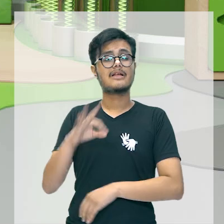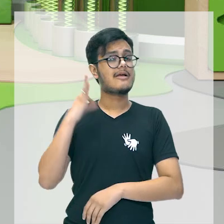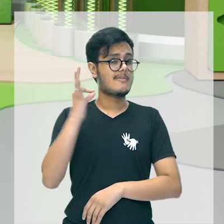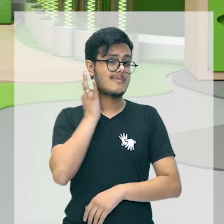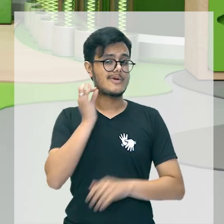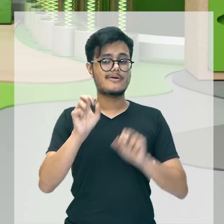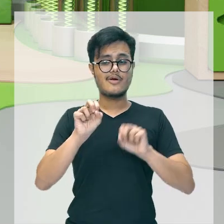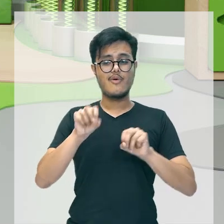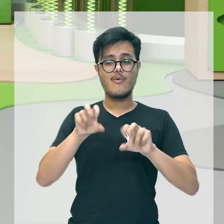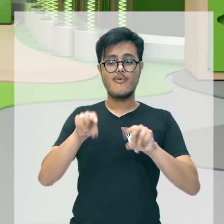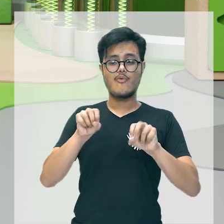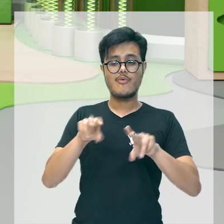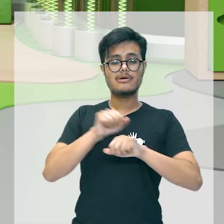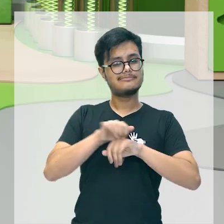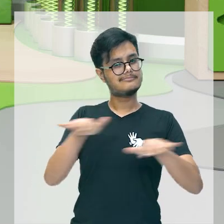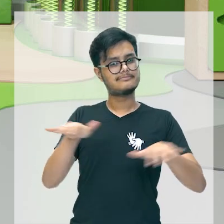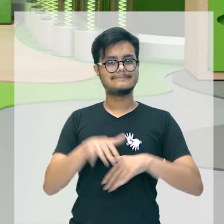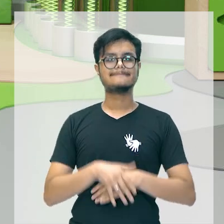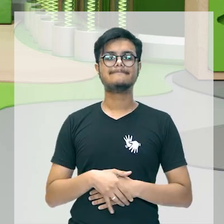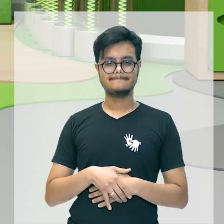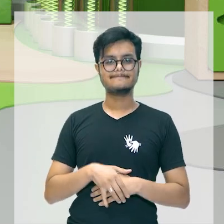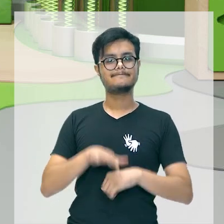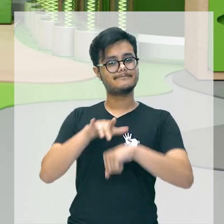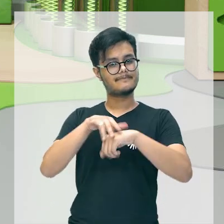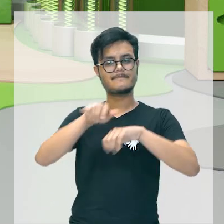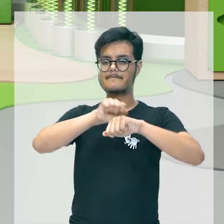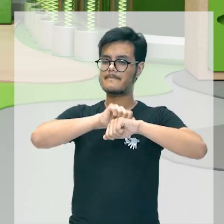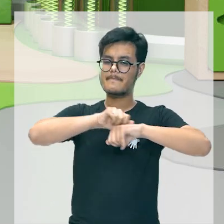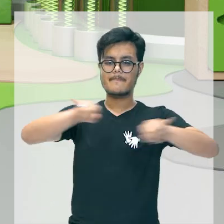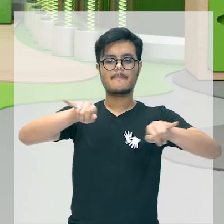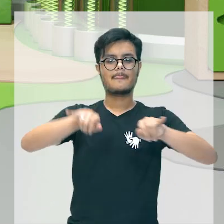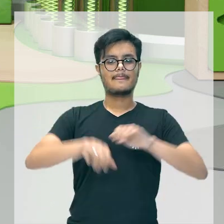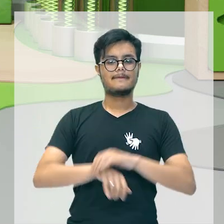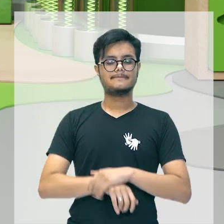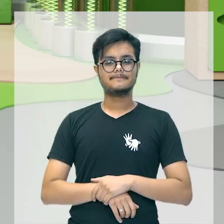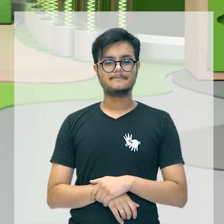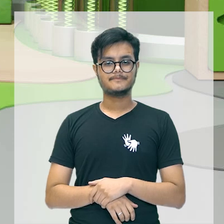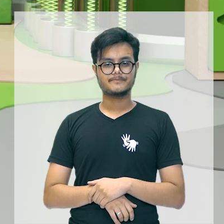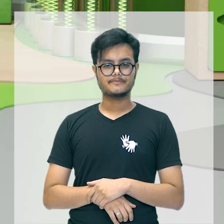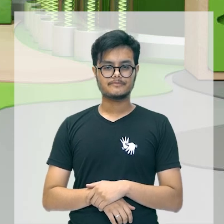mosquito vai depositar seus ovos e as larvas vão dar origem aí aos animais